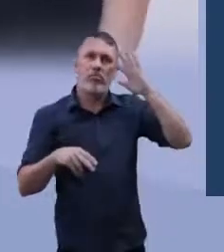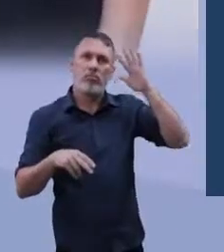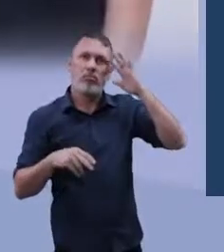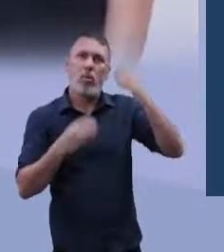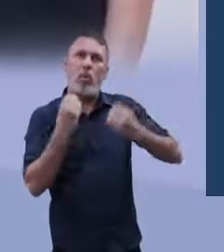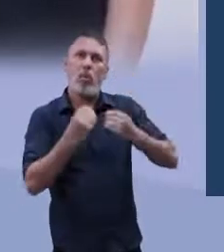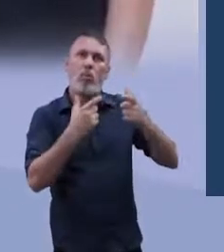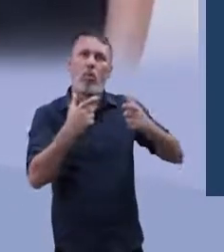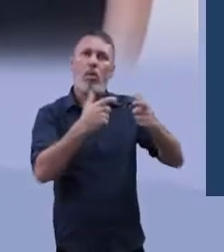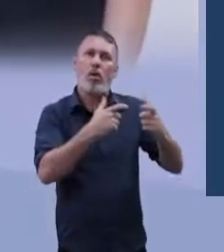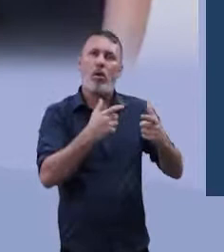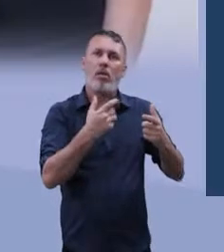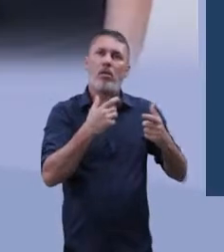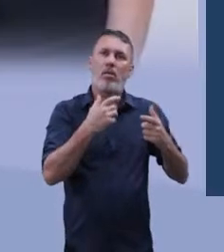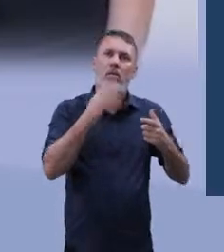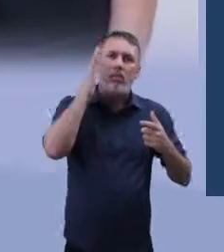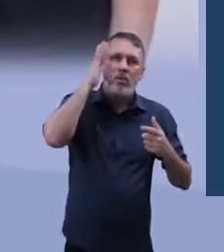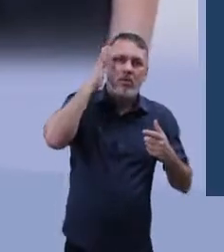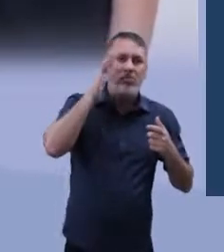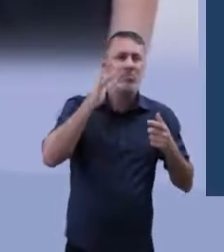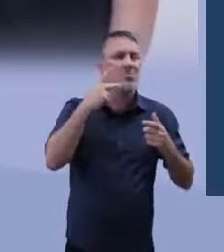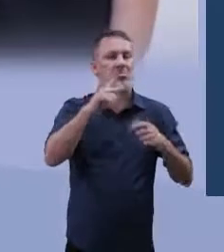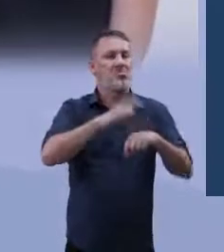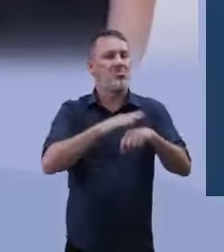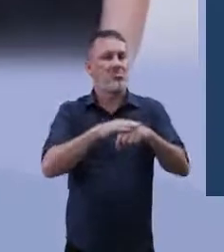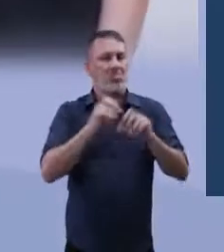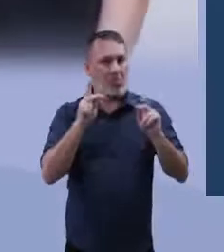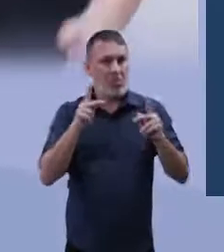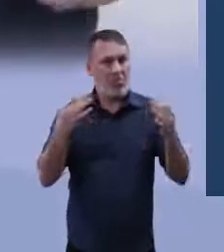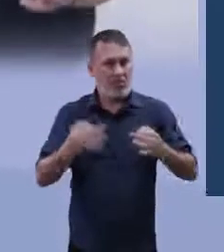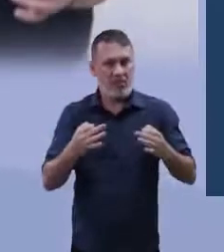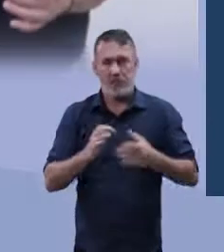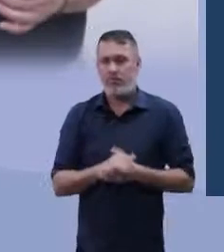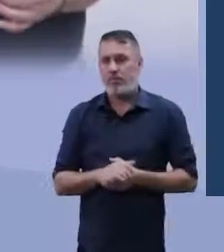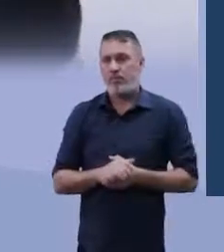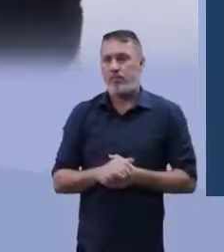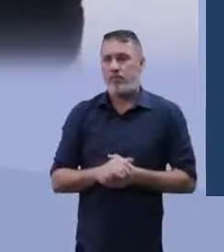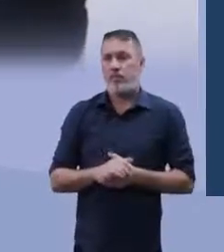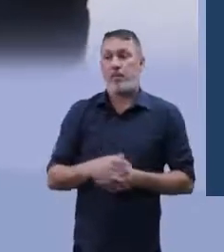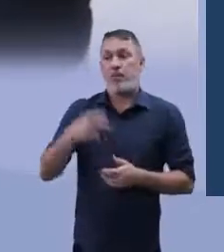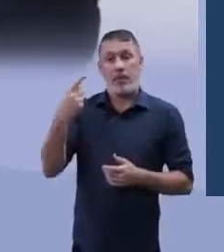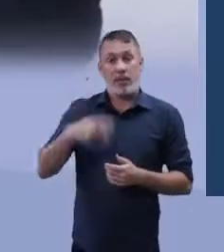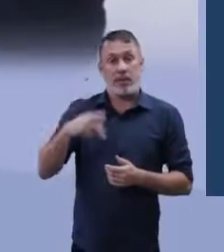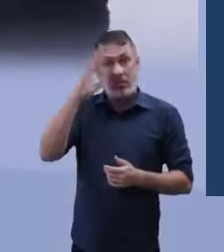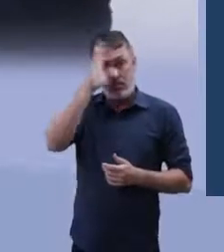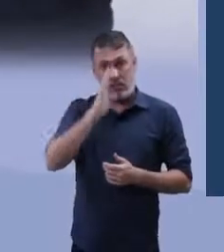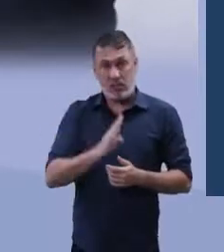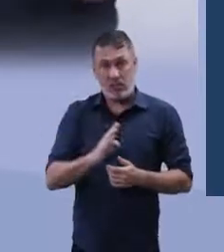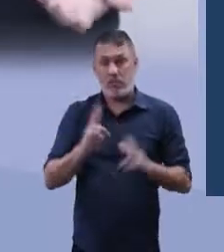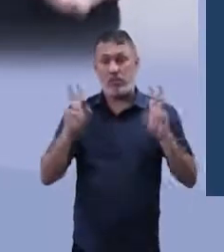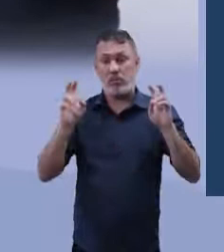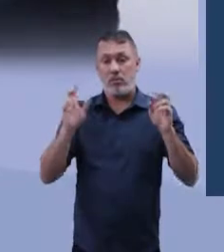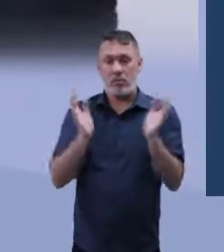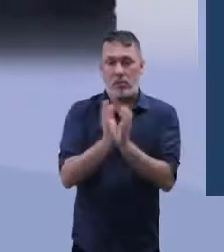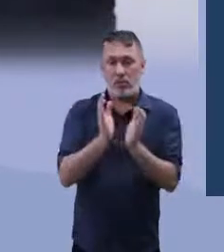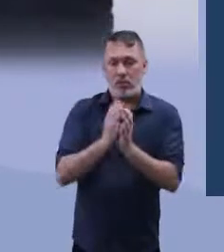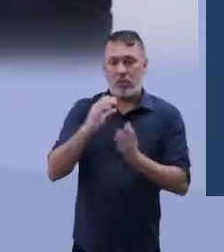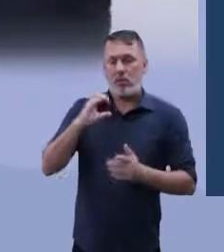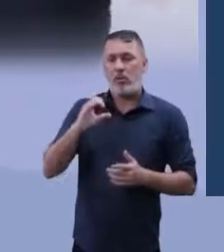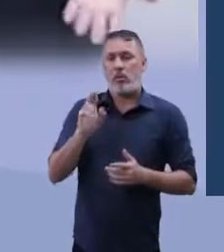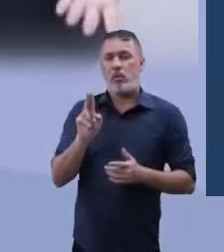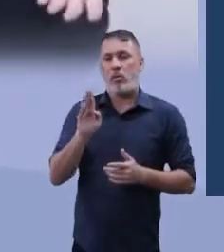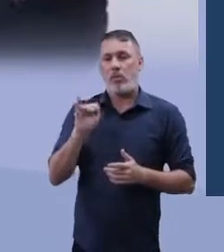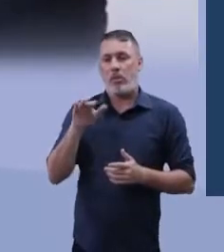aquilo que você quiser e preferir. Perfeito? Muito bem. No Brasil, o cubismo vai ganhar nome, vai